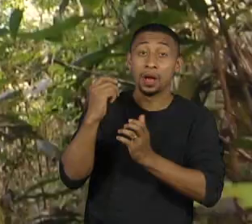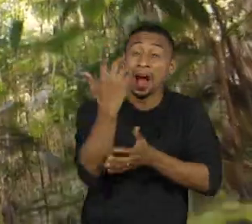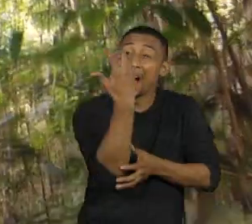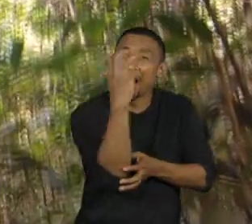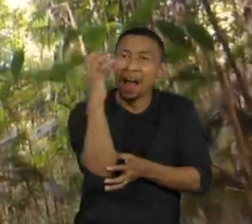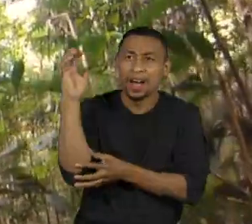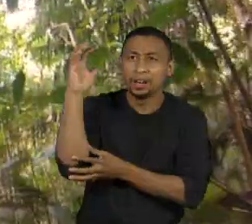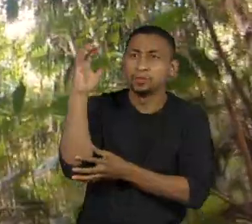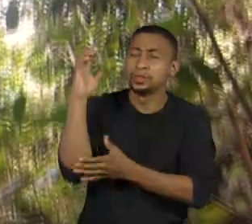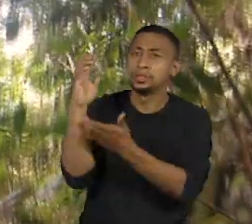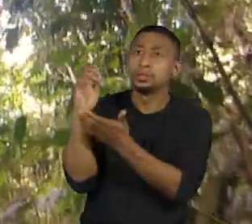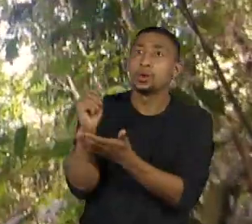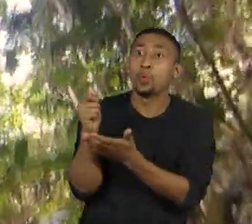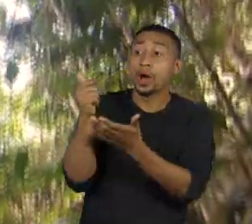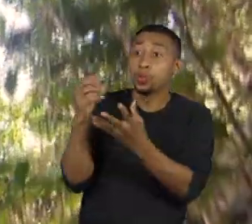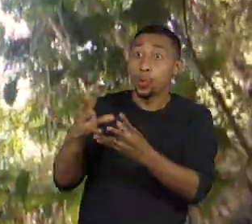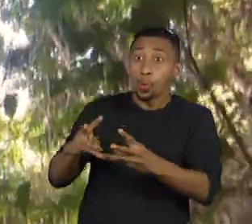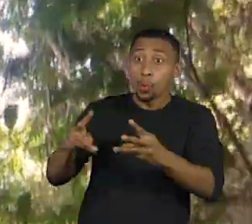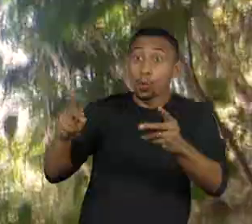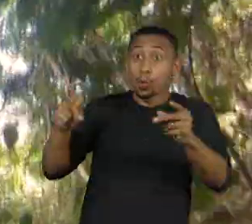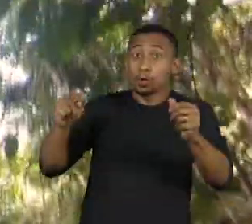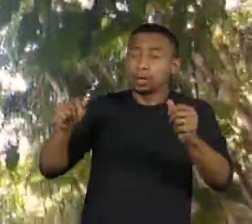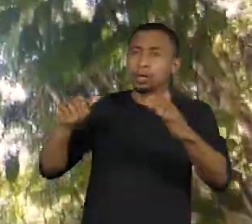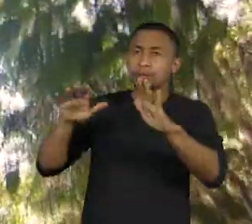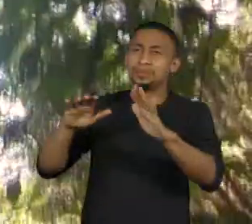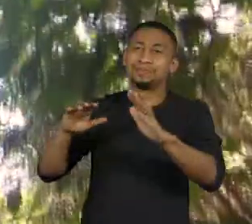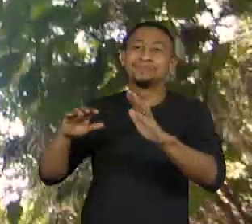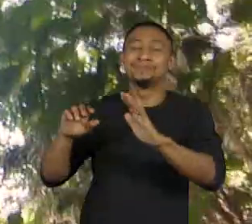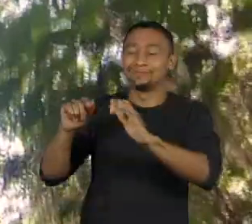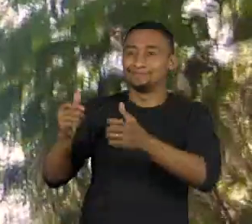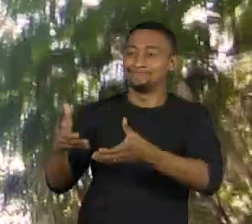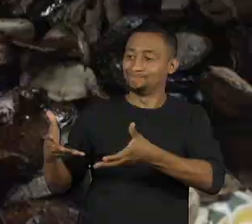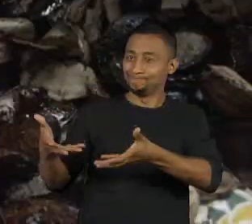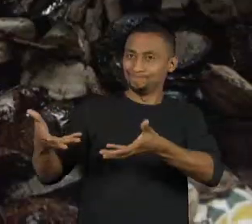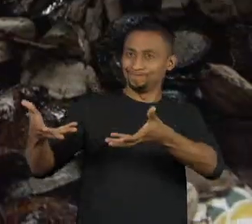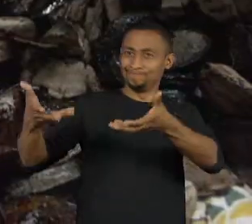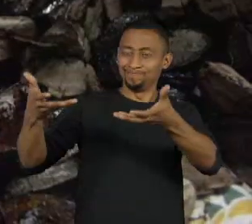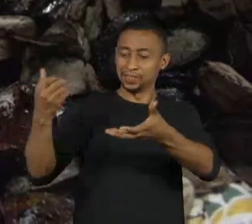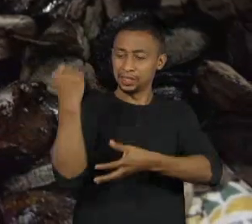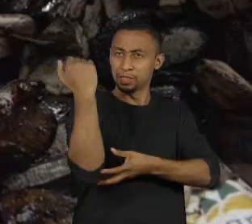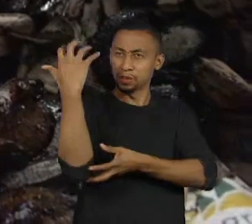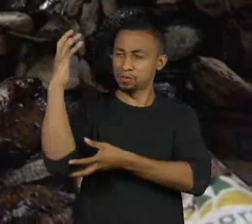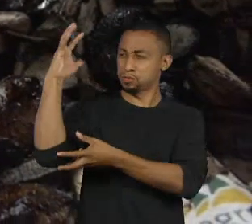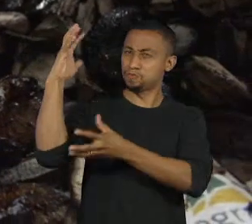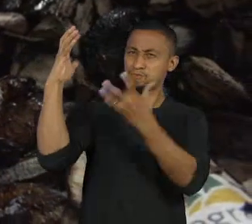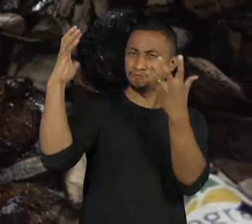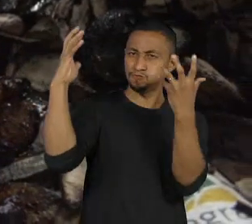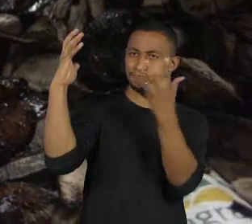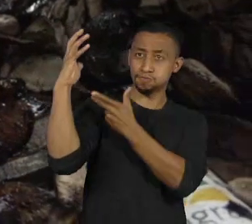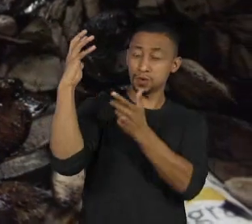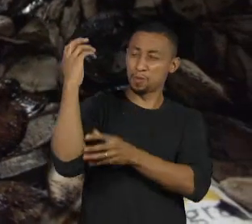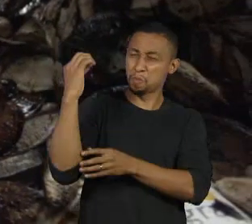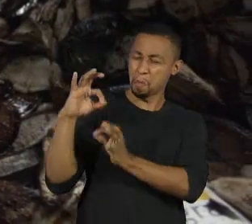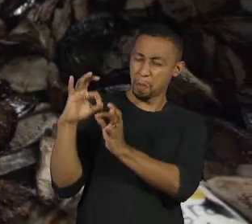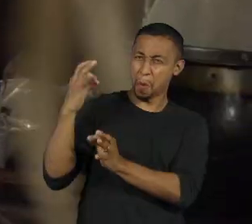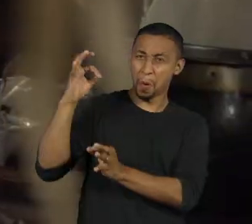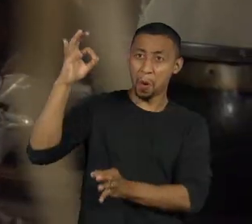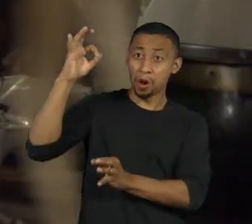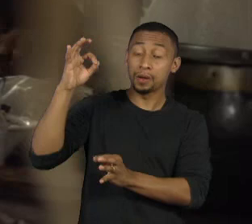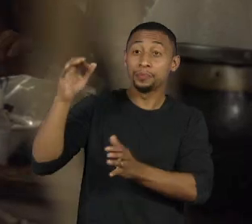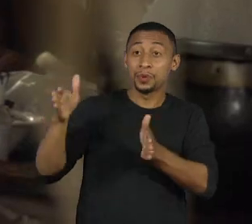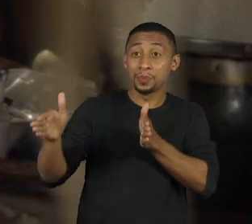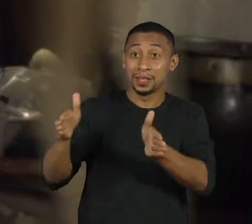ameaçada de extinção, a rainha da floresta, aqui abundantes, são coletados entre maio e agosto.